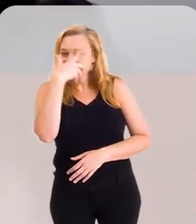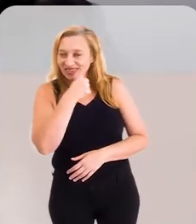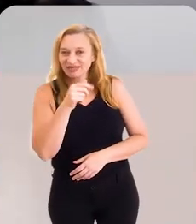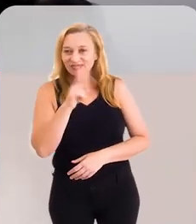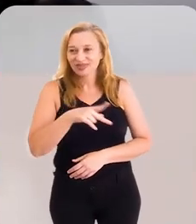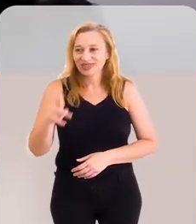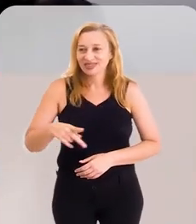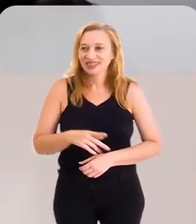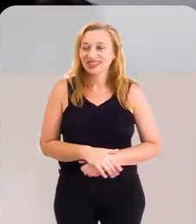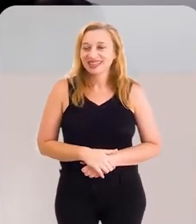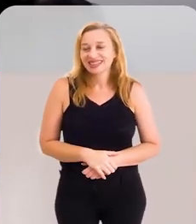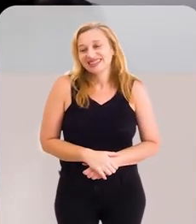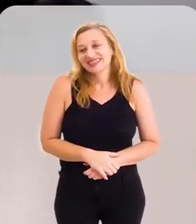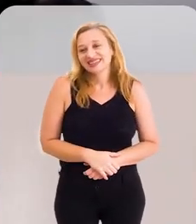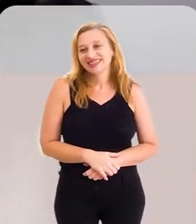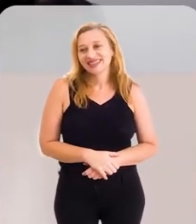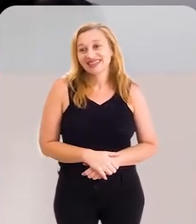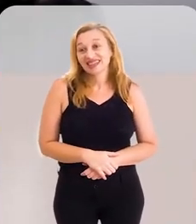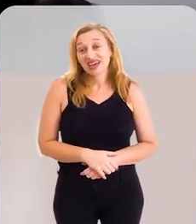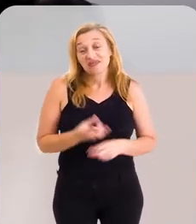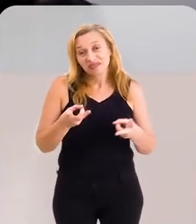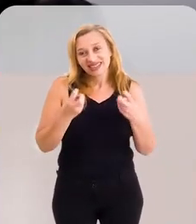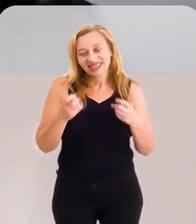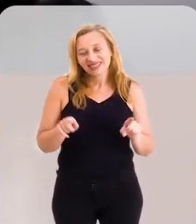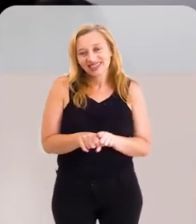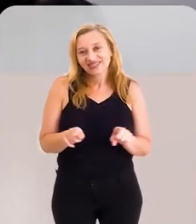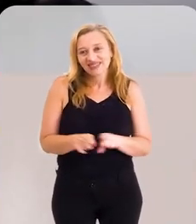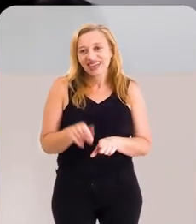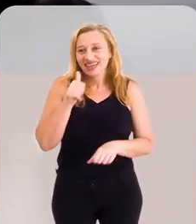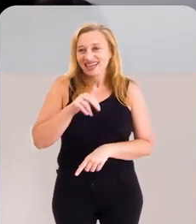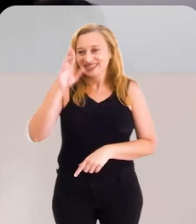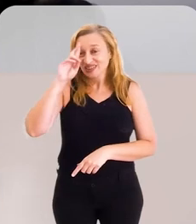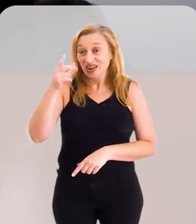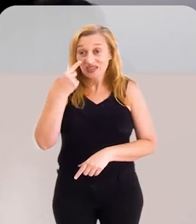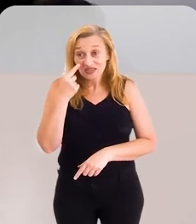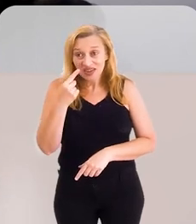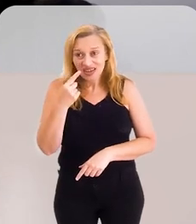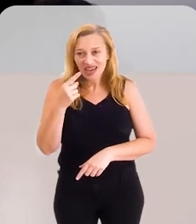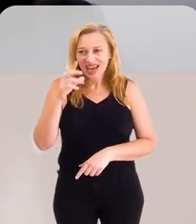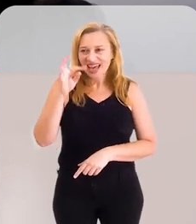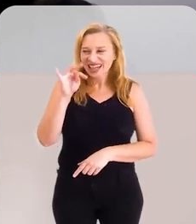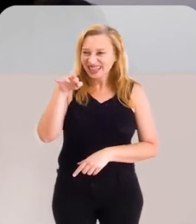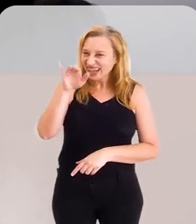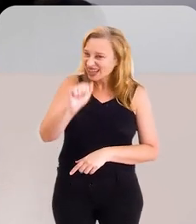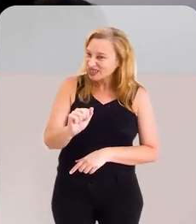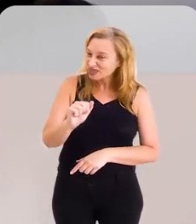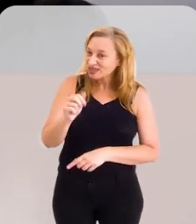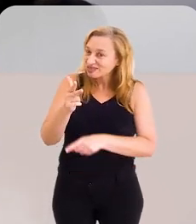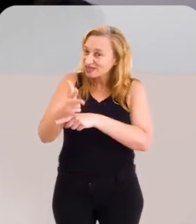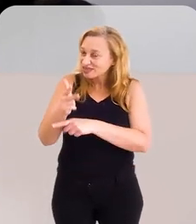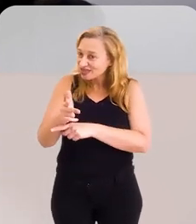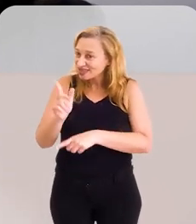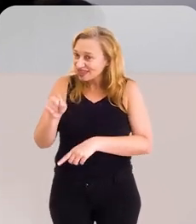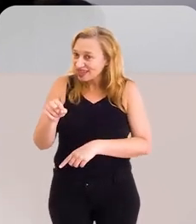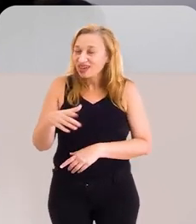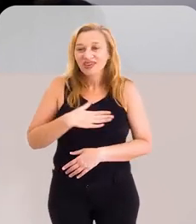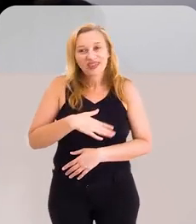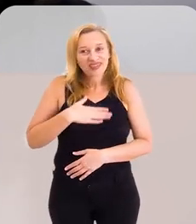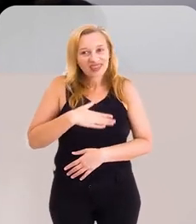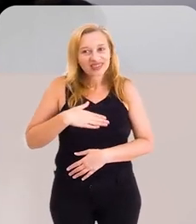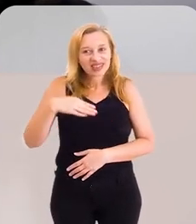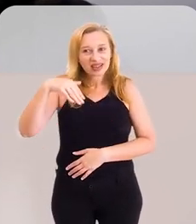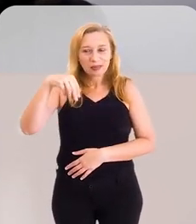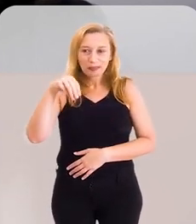Muito bacana, muito bonito isso, professora. Eu percebi também que a senhora recorre muito à literatura, né, nos seus